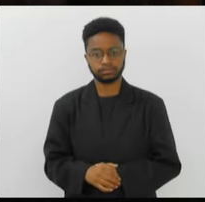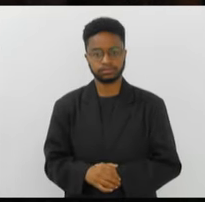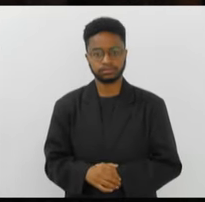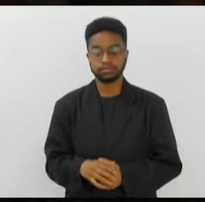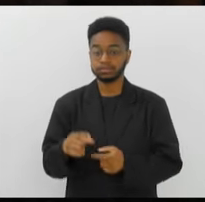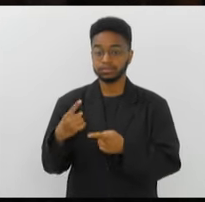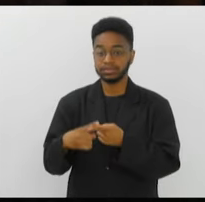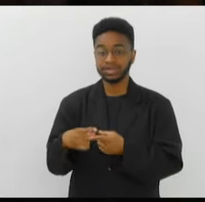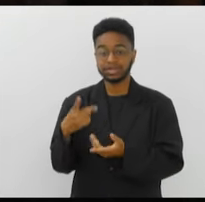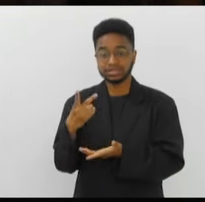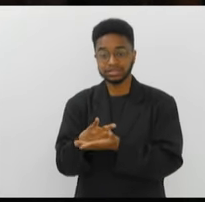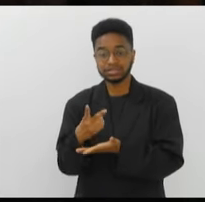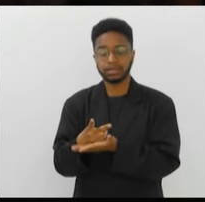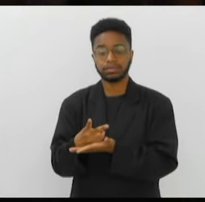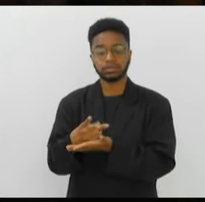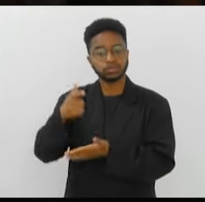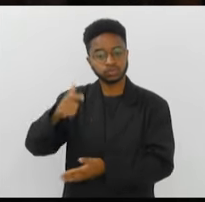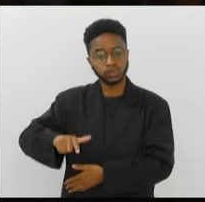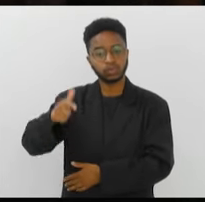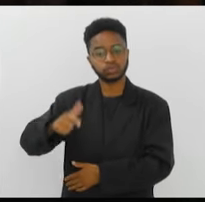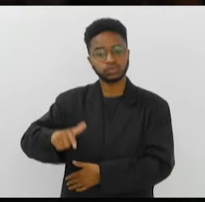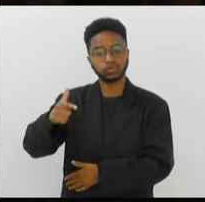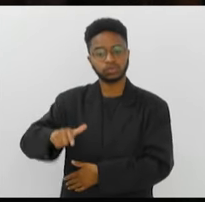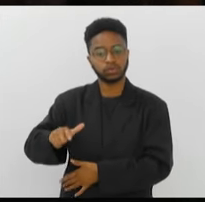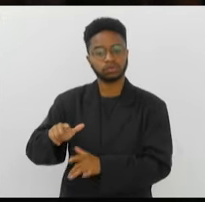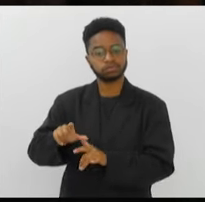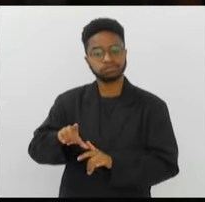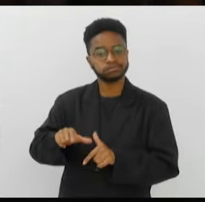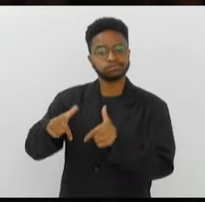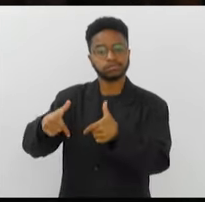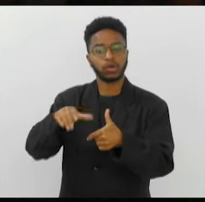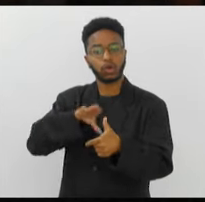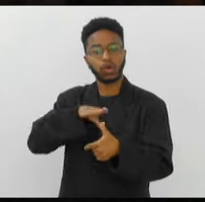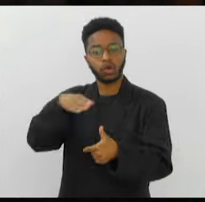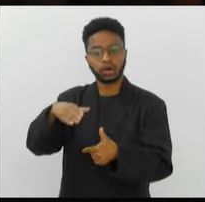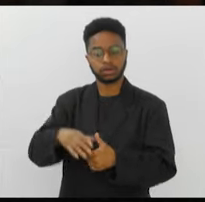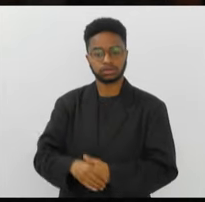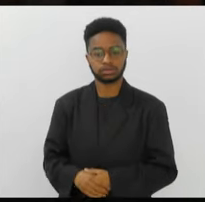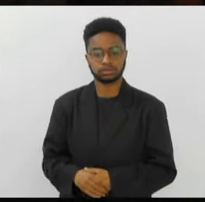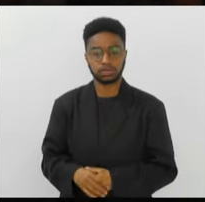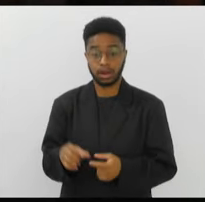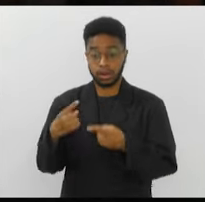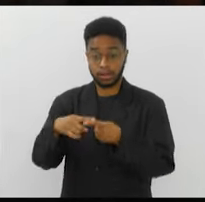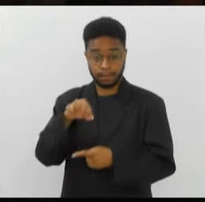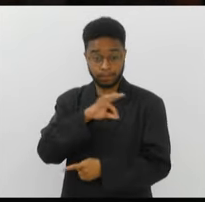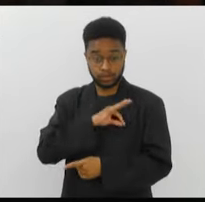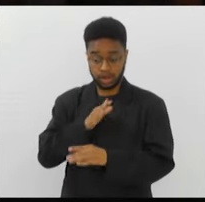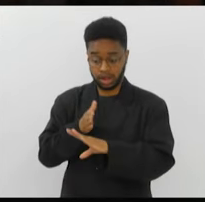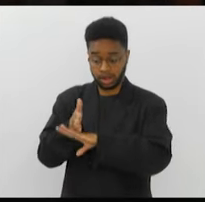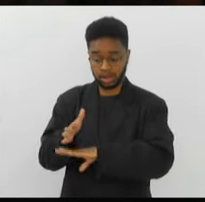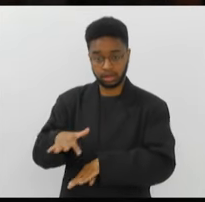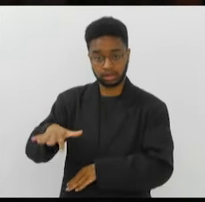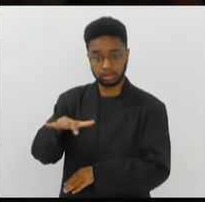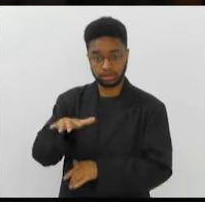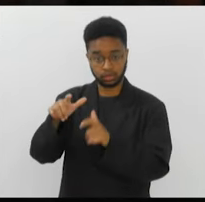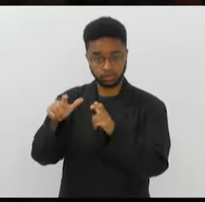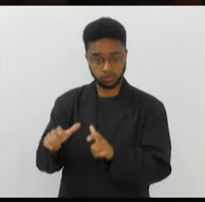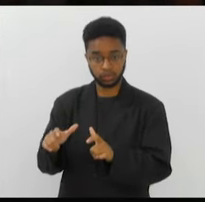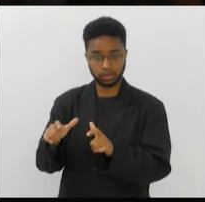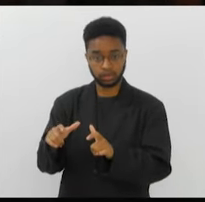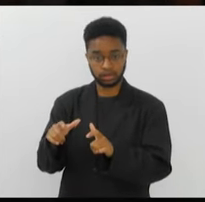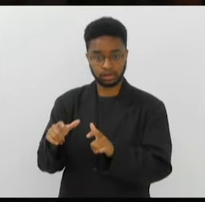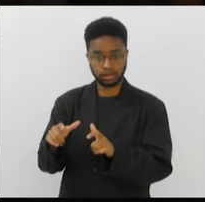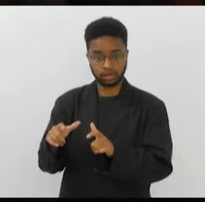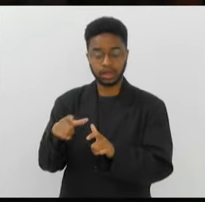cada vez mais estão audaciosos. A polícia entra na área com ordem